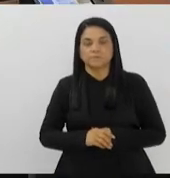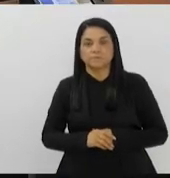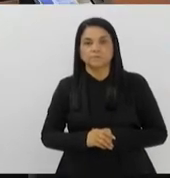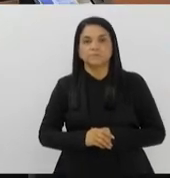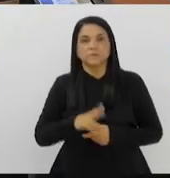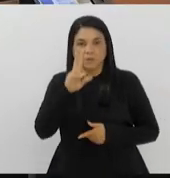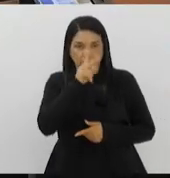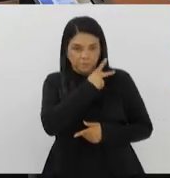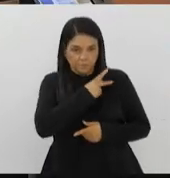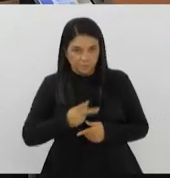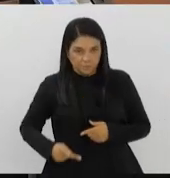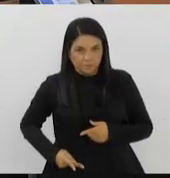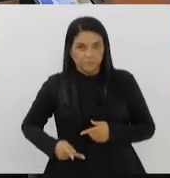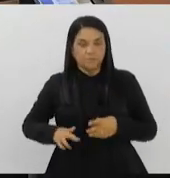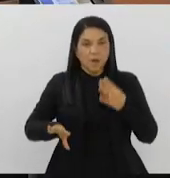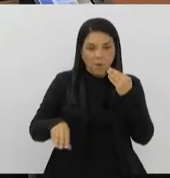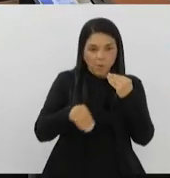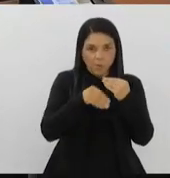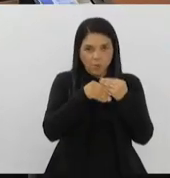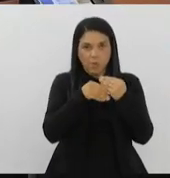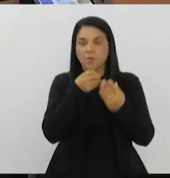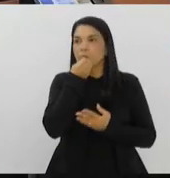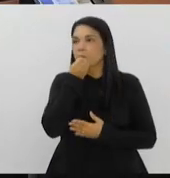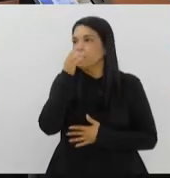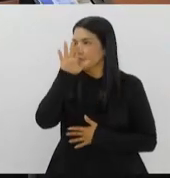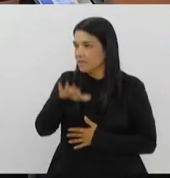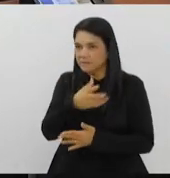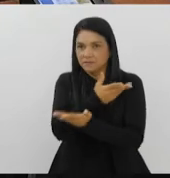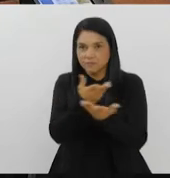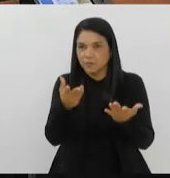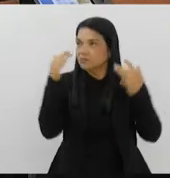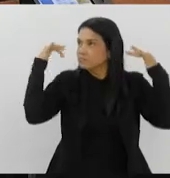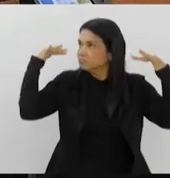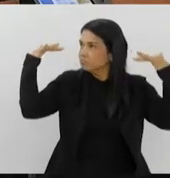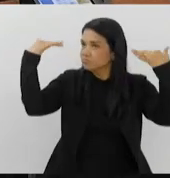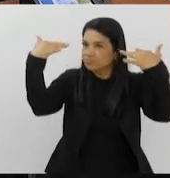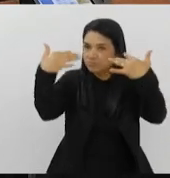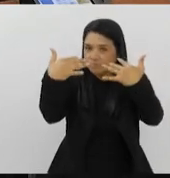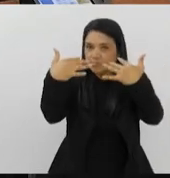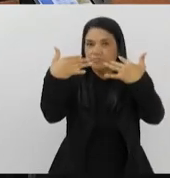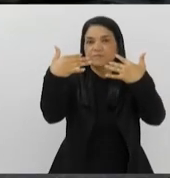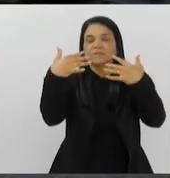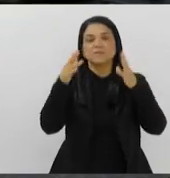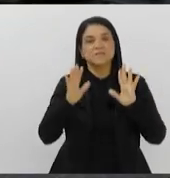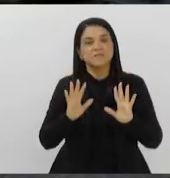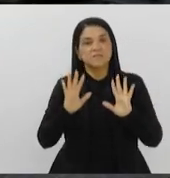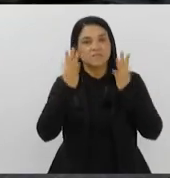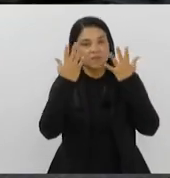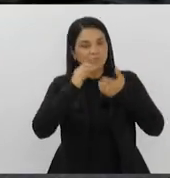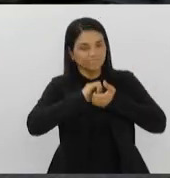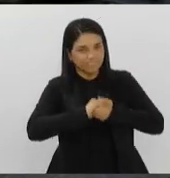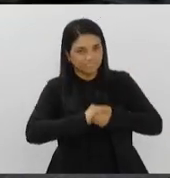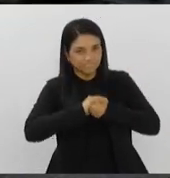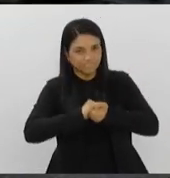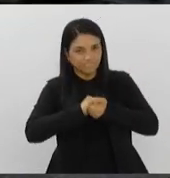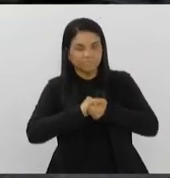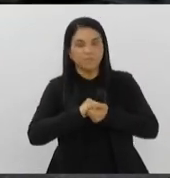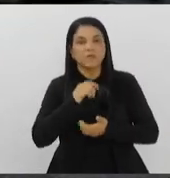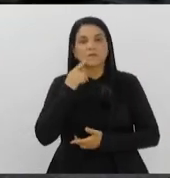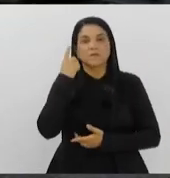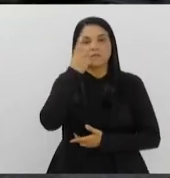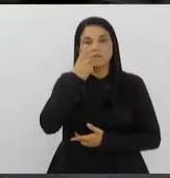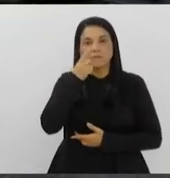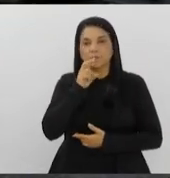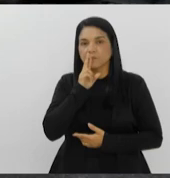Presidente, só para contribuir, boa tarde a todas e todos, quem está aí na galeria, saudando também o deputado